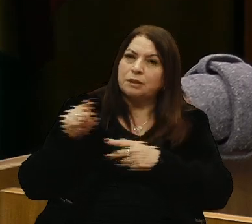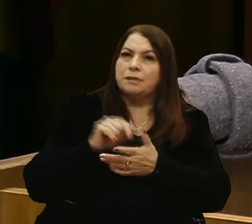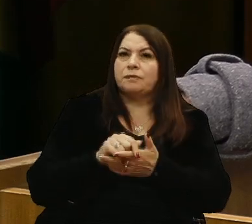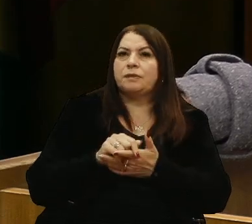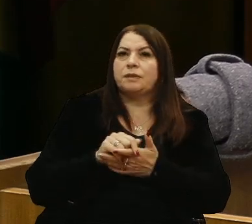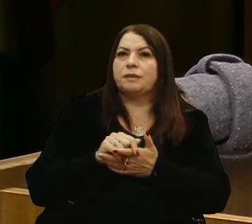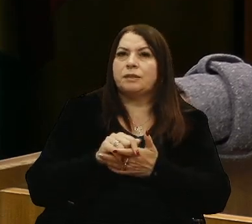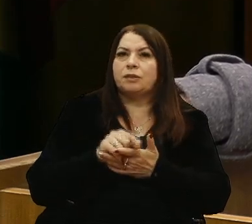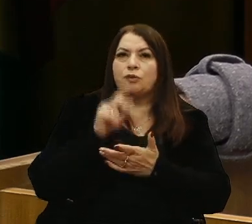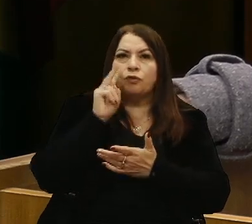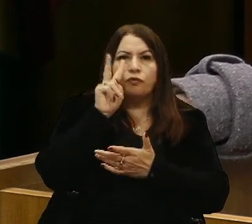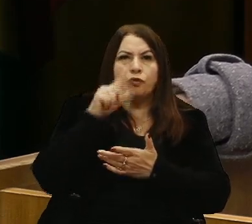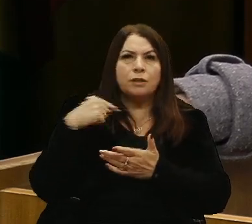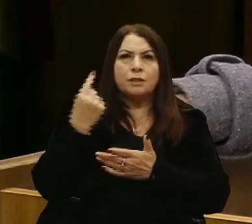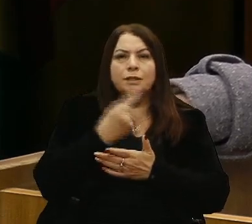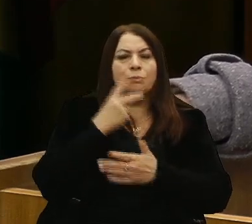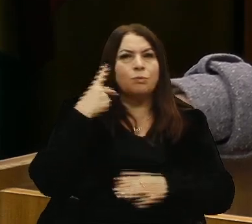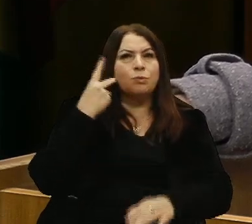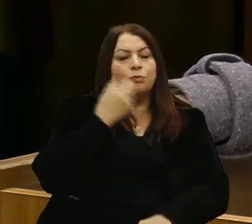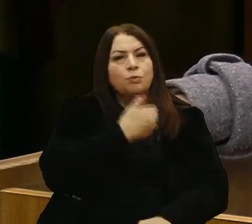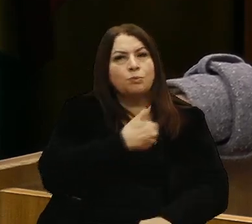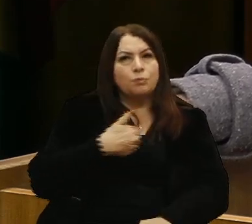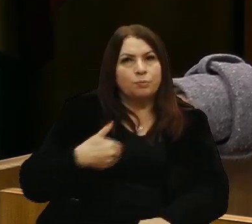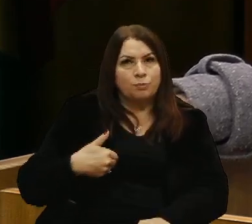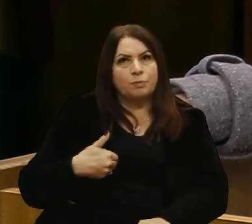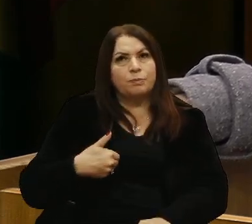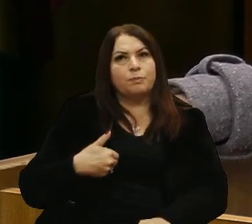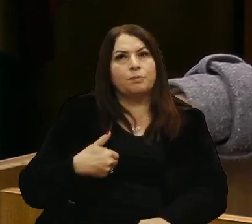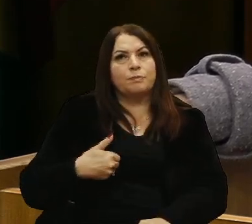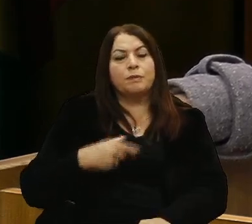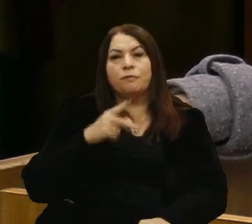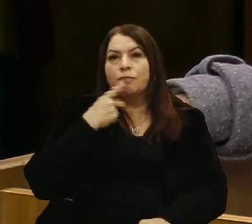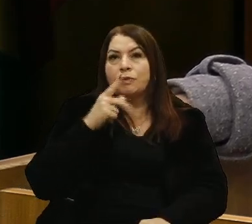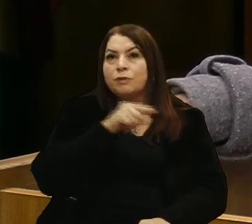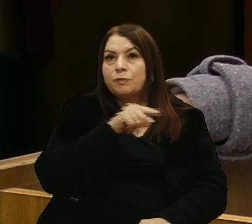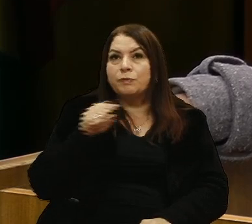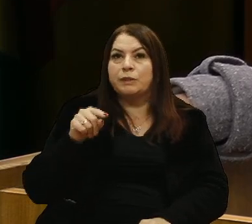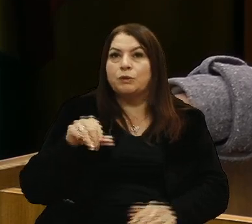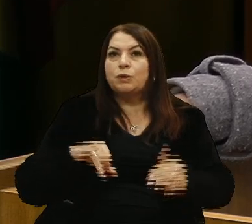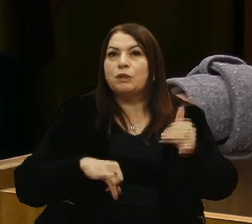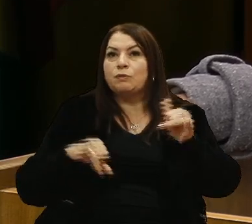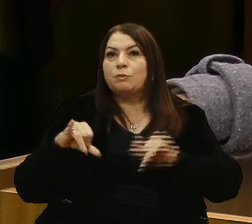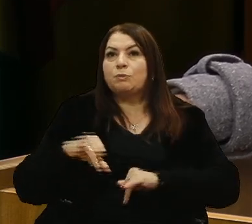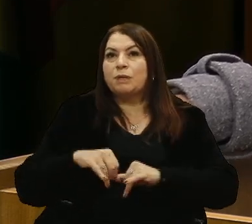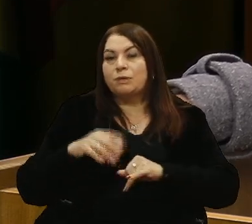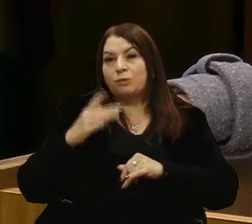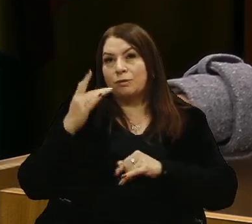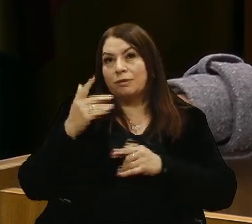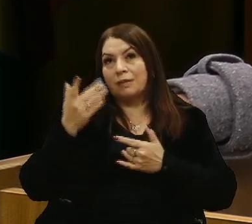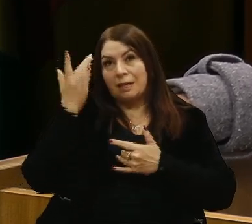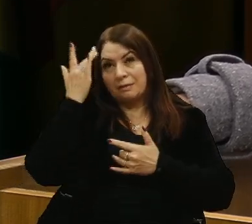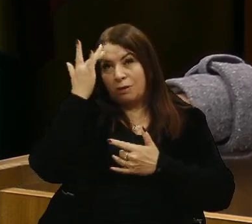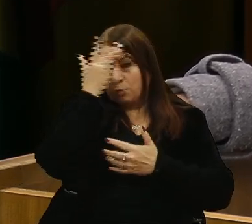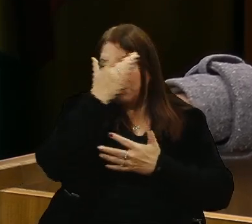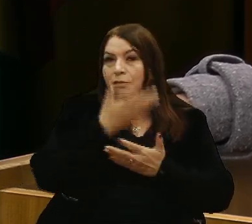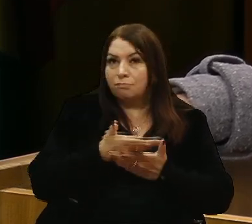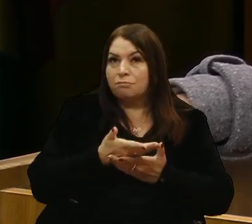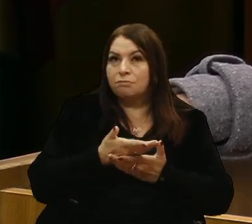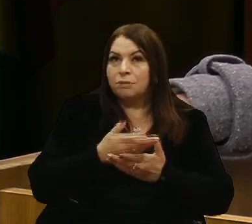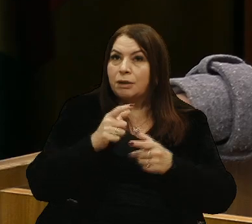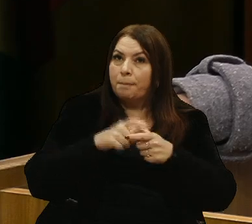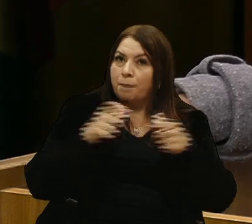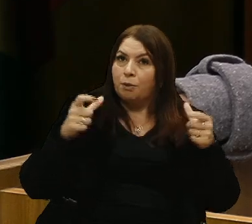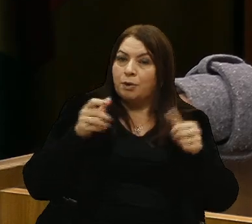o fortalecimento das políticas públicas referentes à questão do sofrimento mental, para que a gente tenha